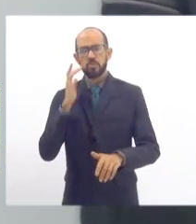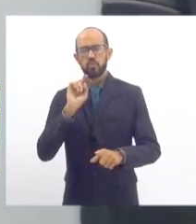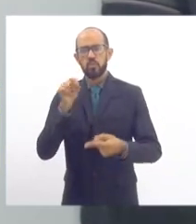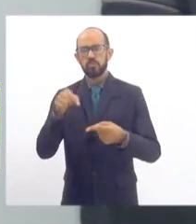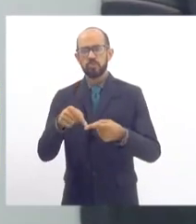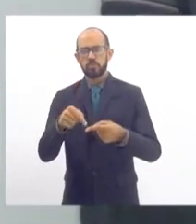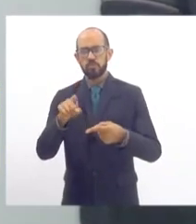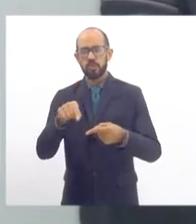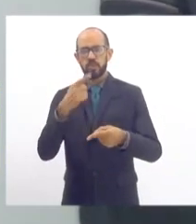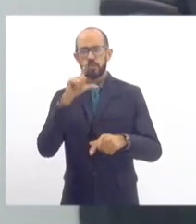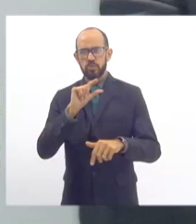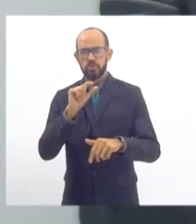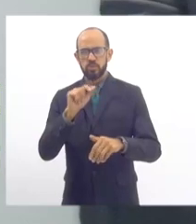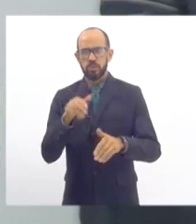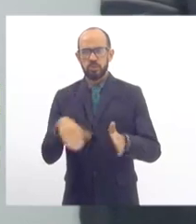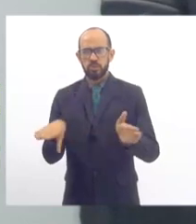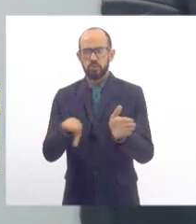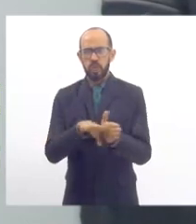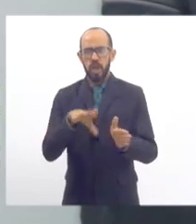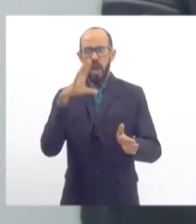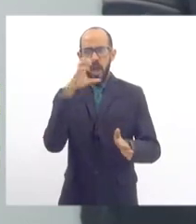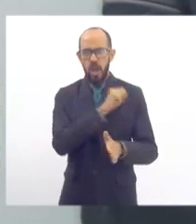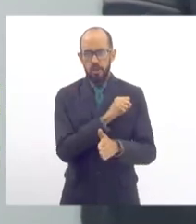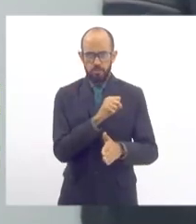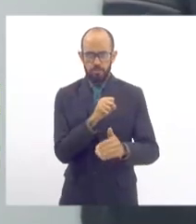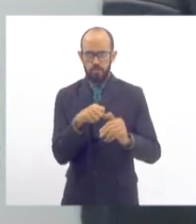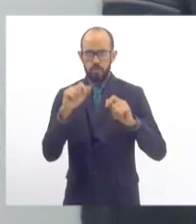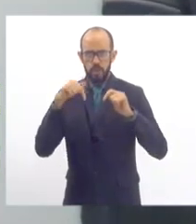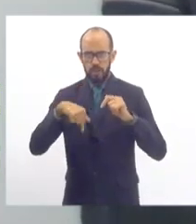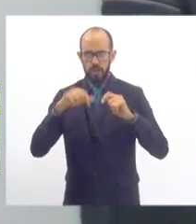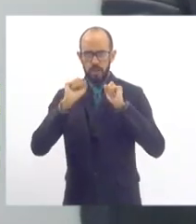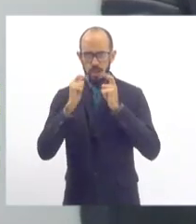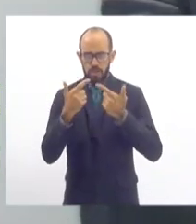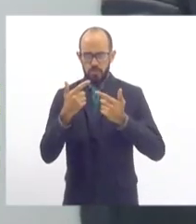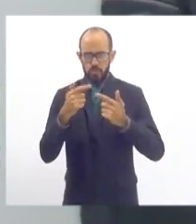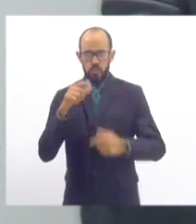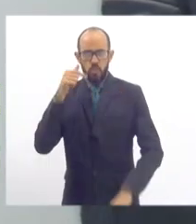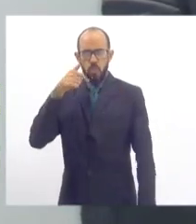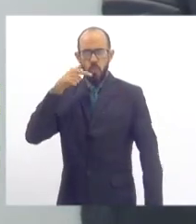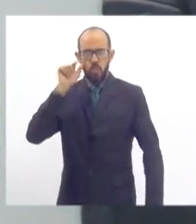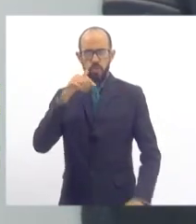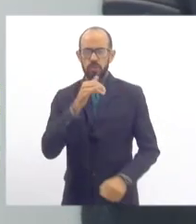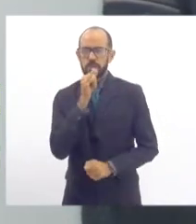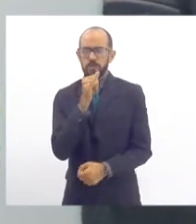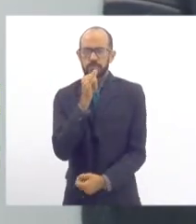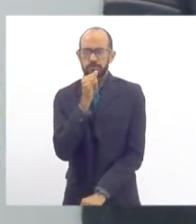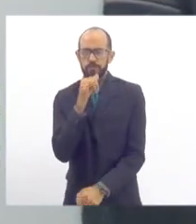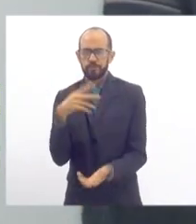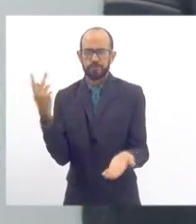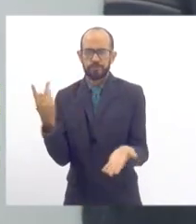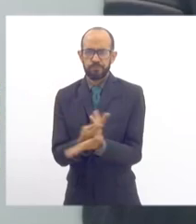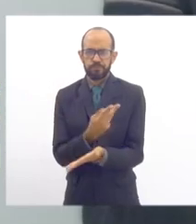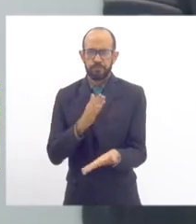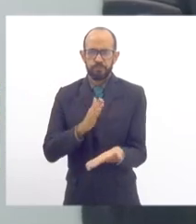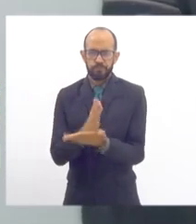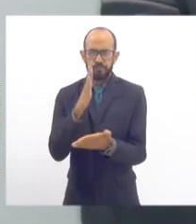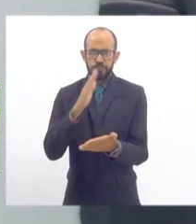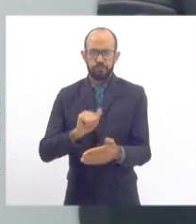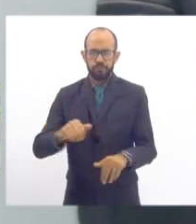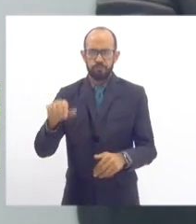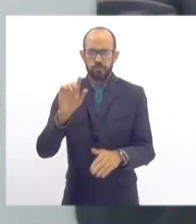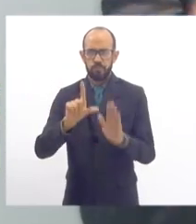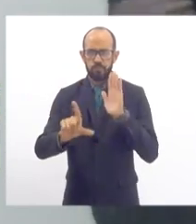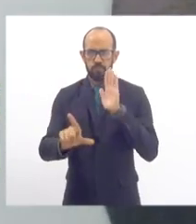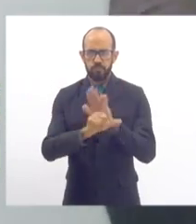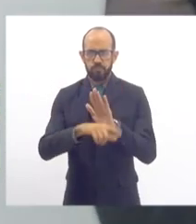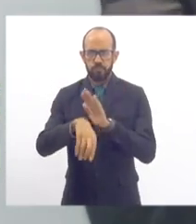que chegue o mais rápido possível a esta casa. Ontem, por exemplo, nós tivemos um exemplo que foi a aprovação da lei